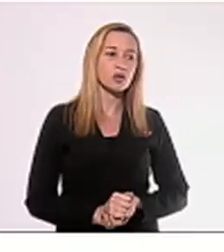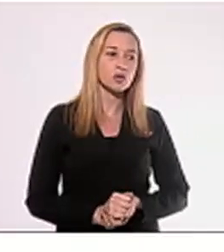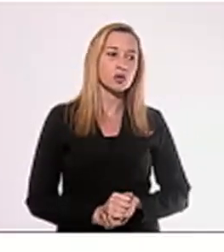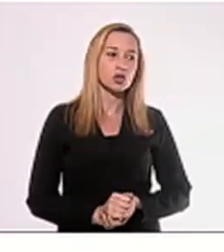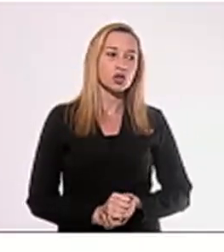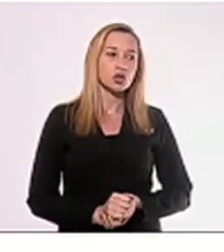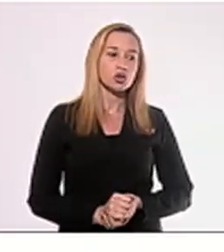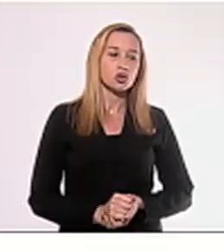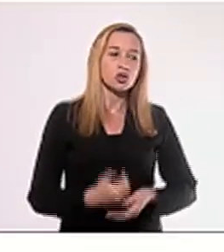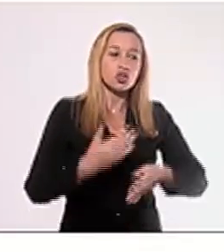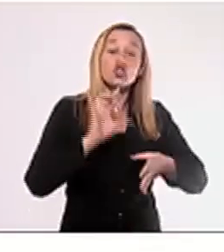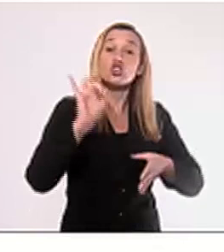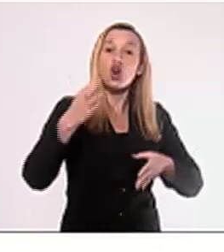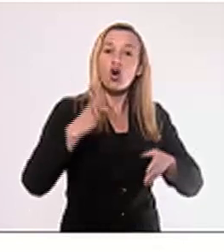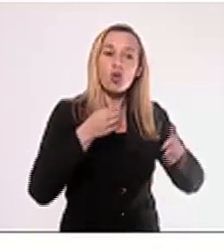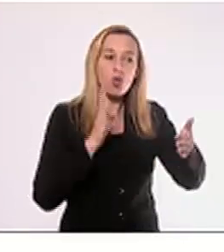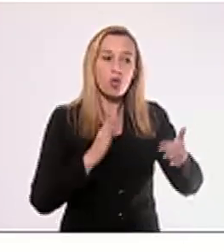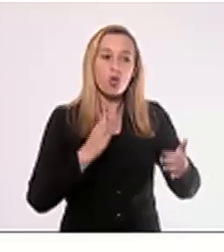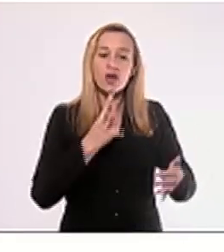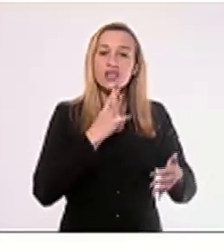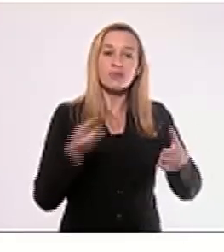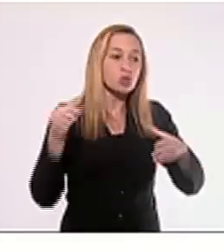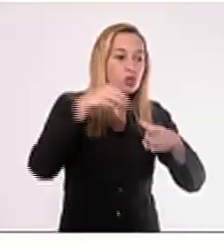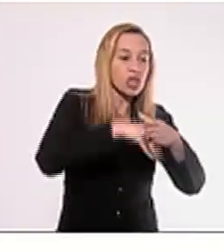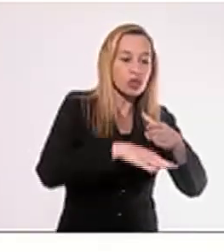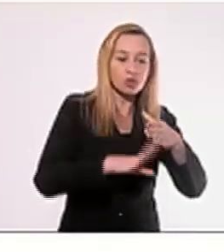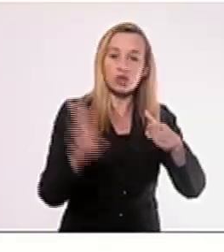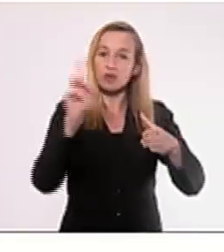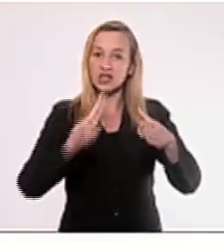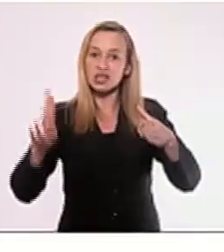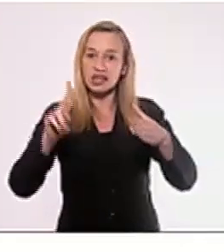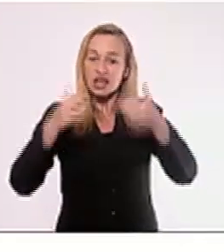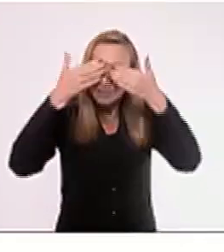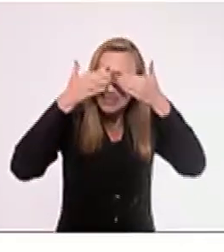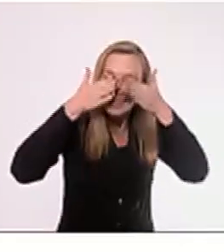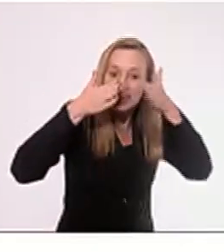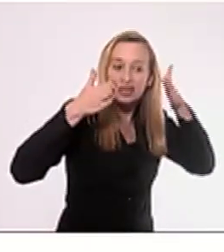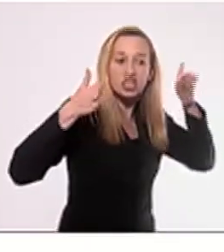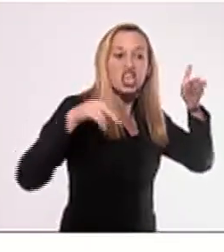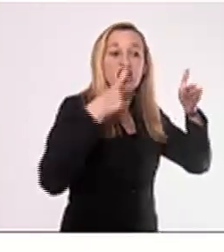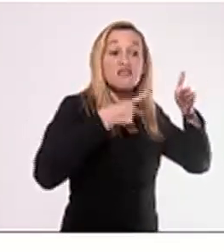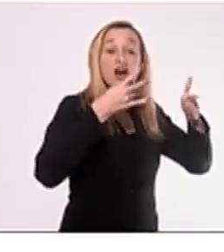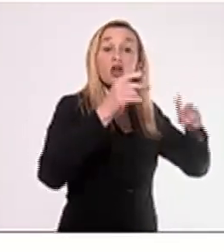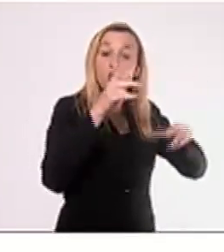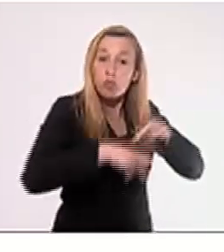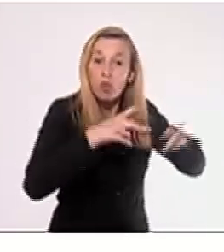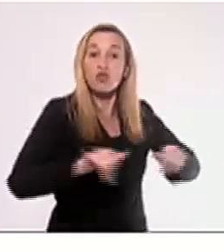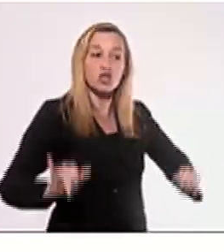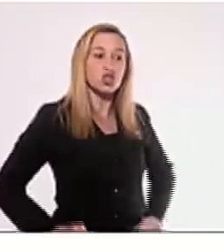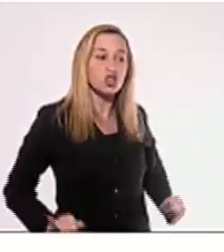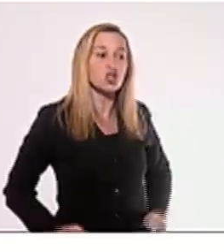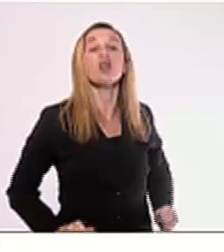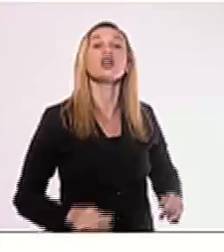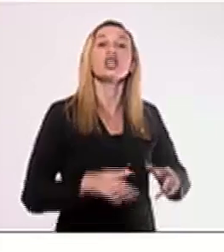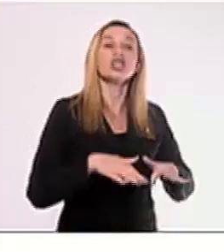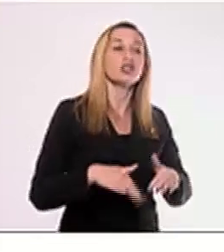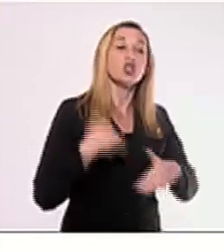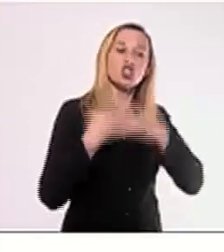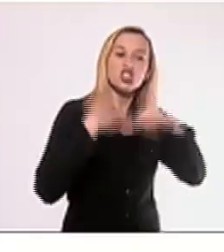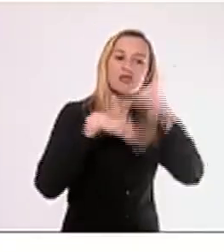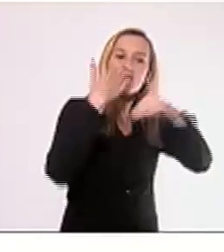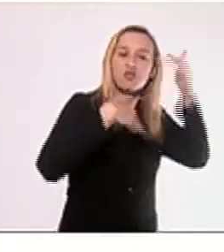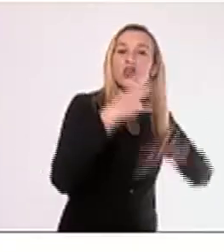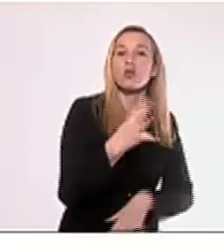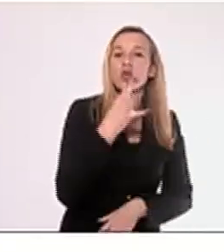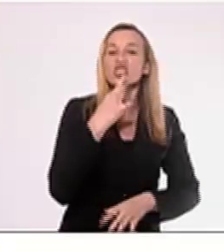dos muros da universidade e falam diretamente com o povo que sofre. Então, produção de conhecimento,